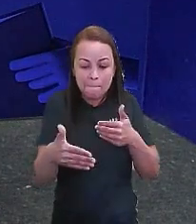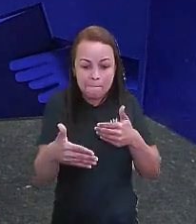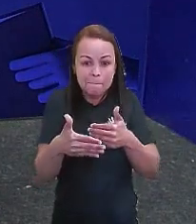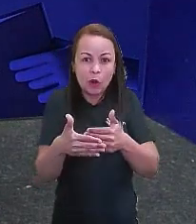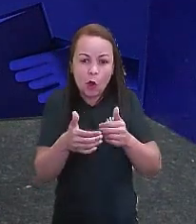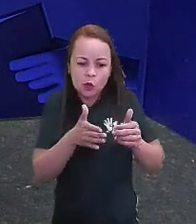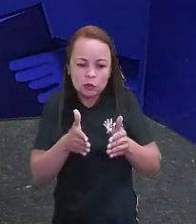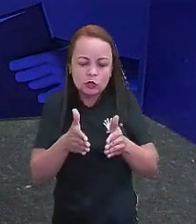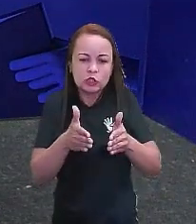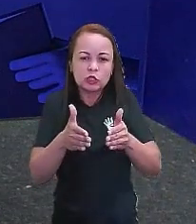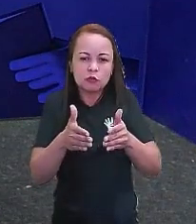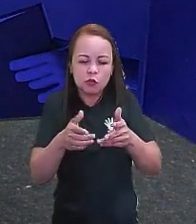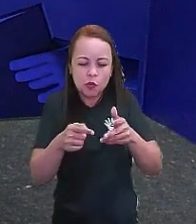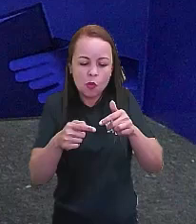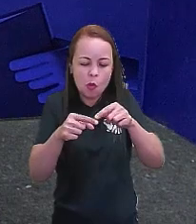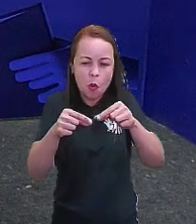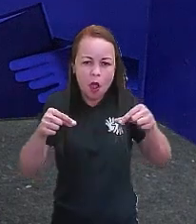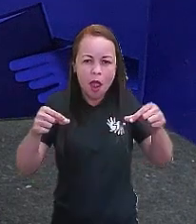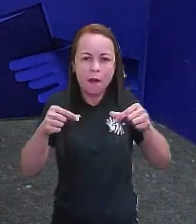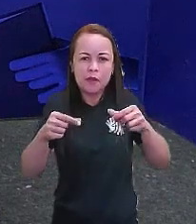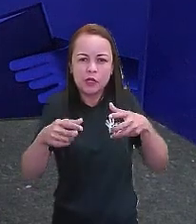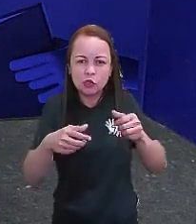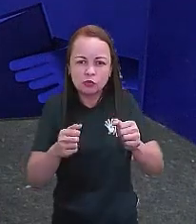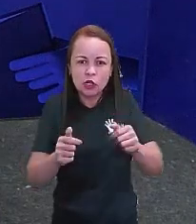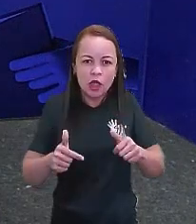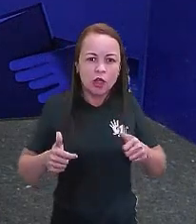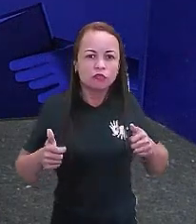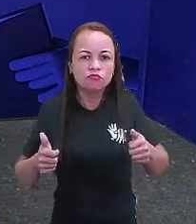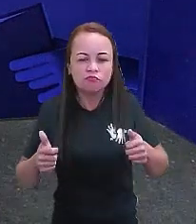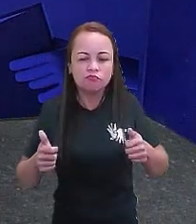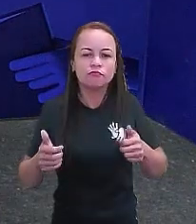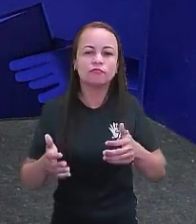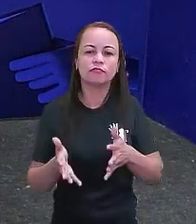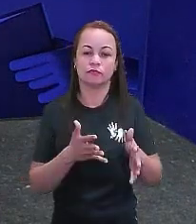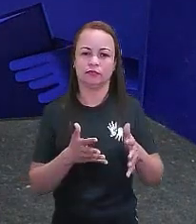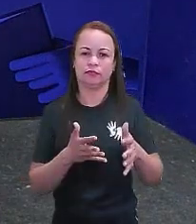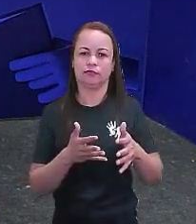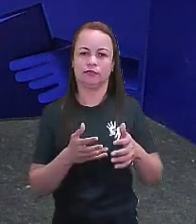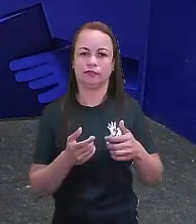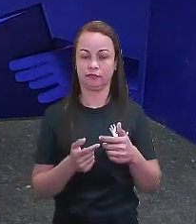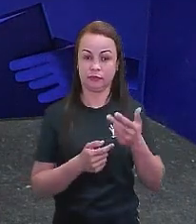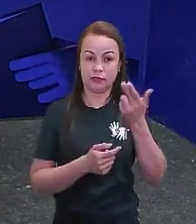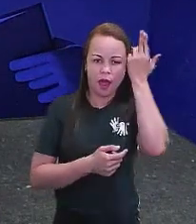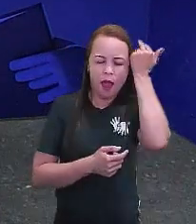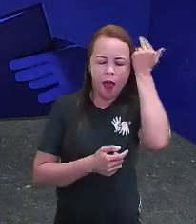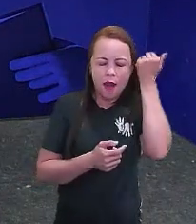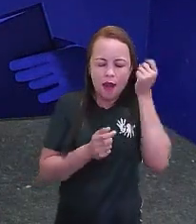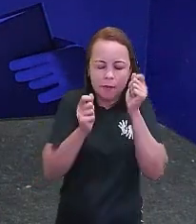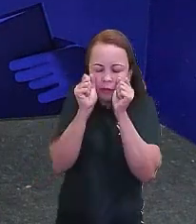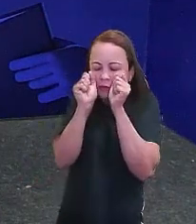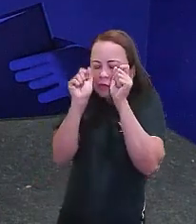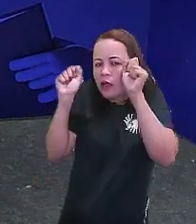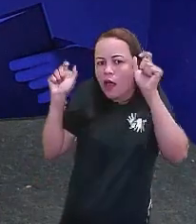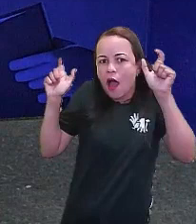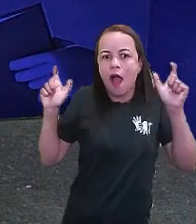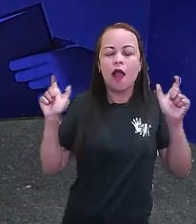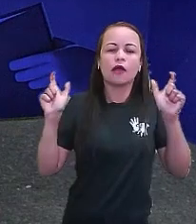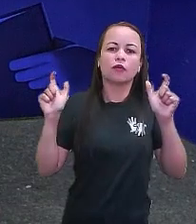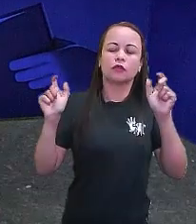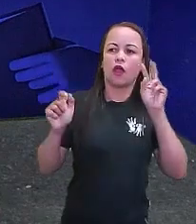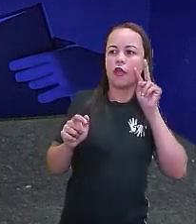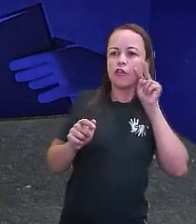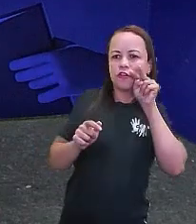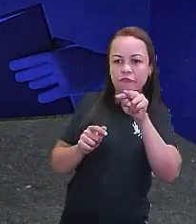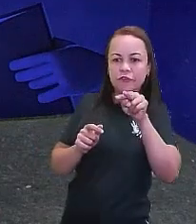próximo da linha de chegada. A tartaruga, a lebre, acordou e viu que a tartaruga